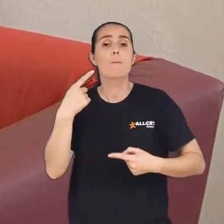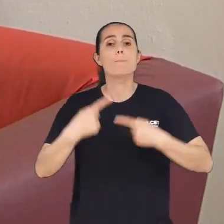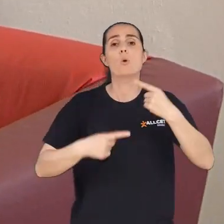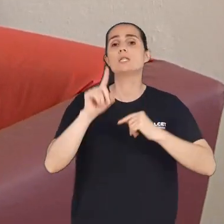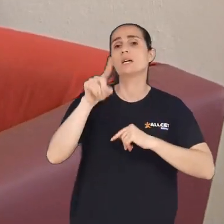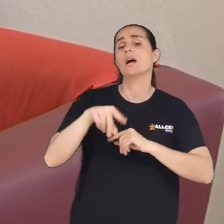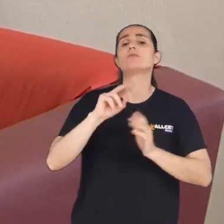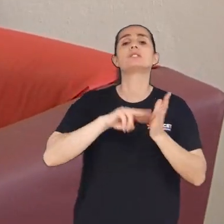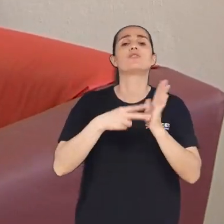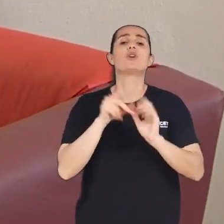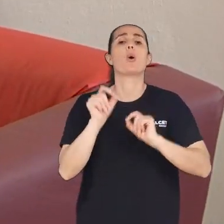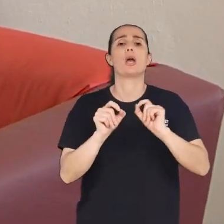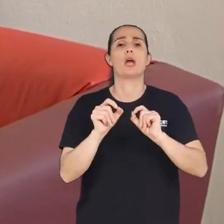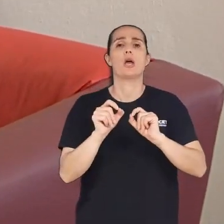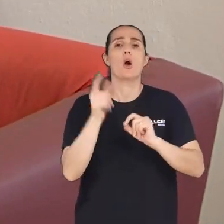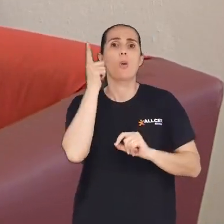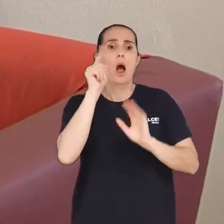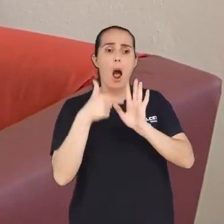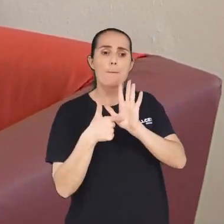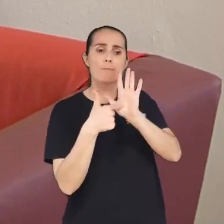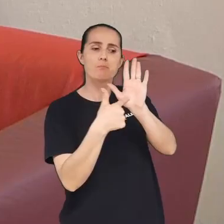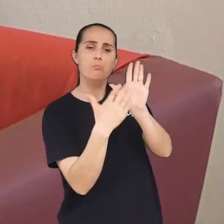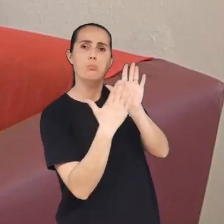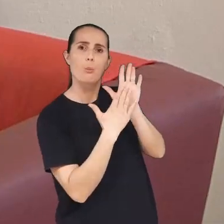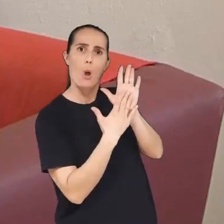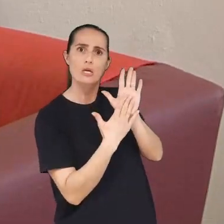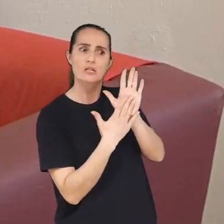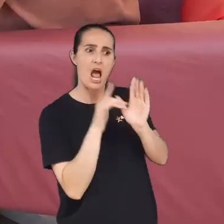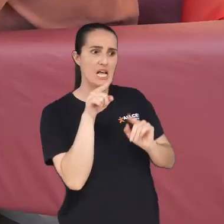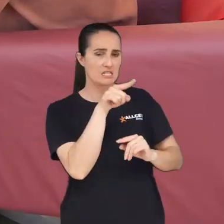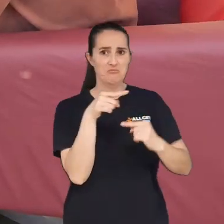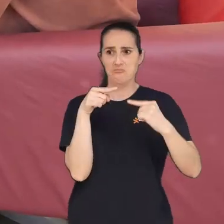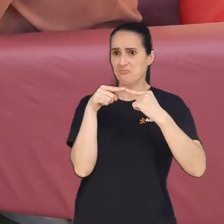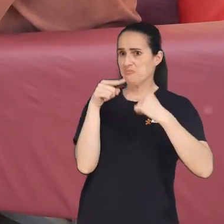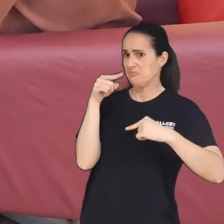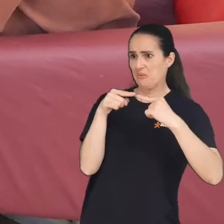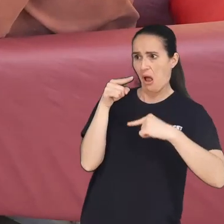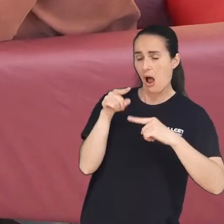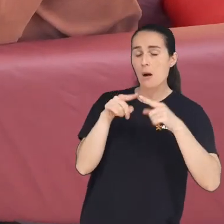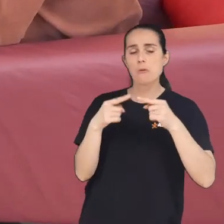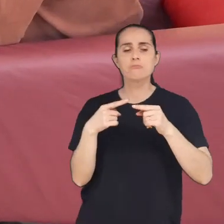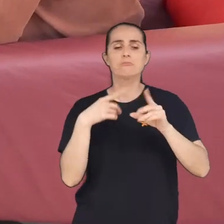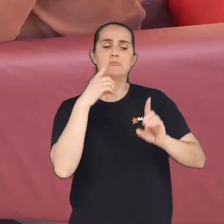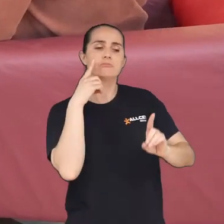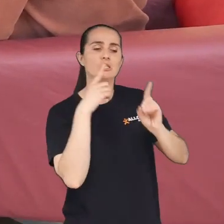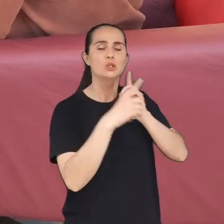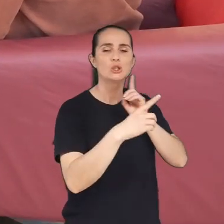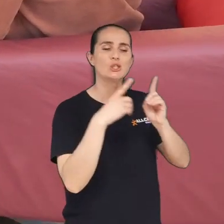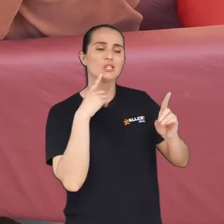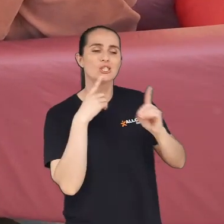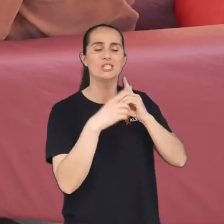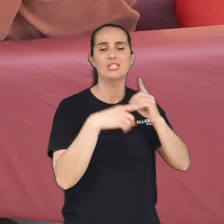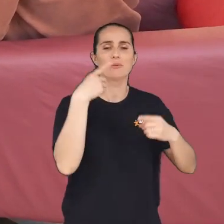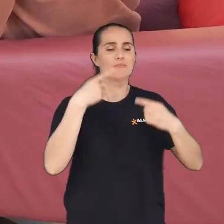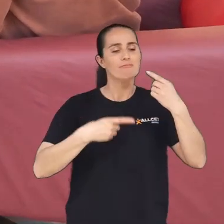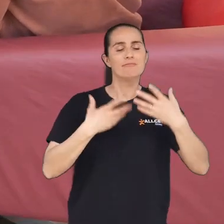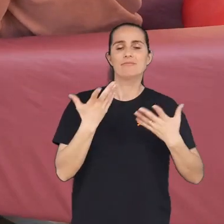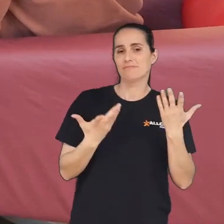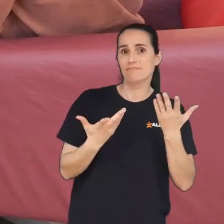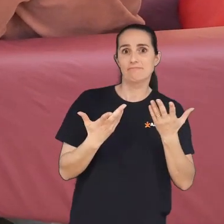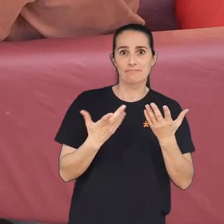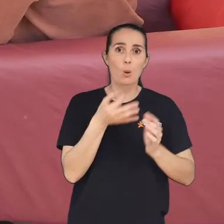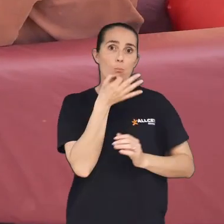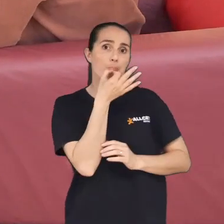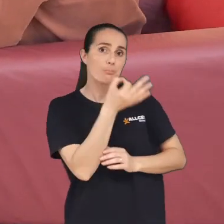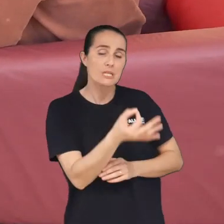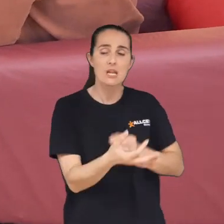conseguir apresentar propostas e ideias que às vezes o outro não concorde, mas você pode debater